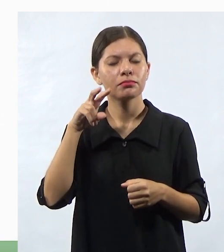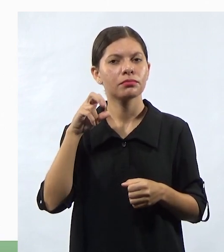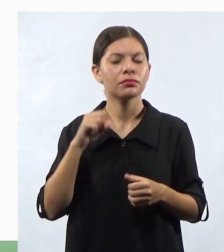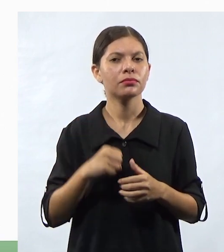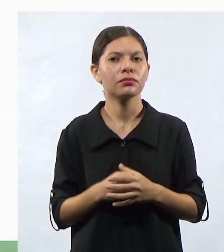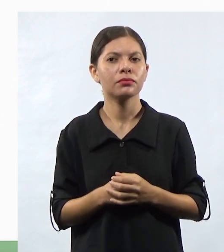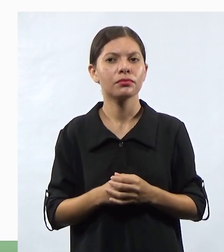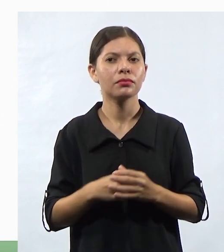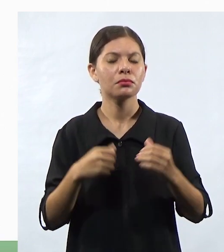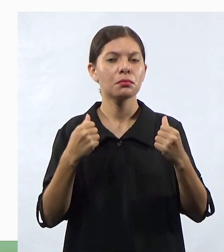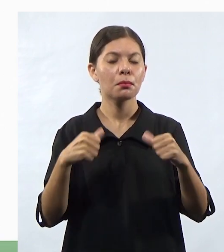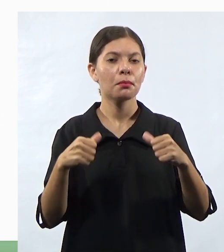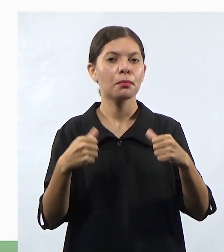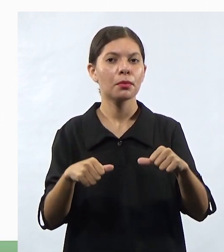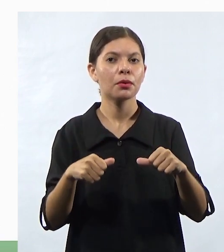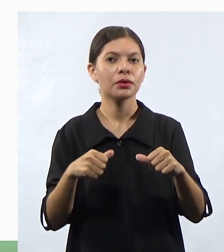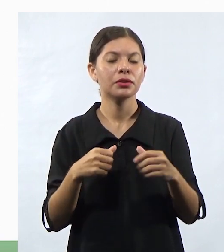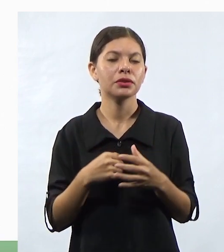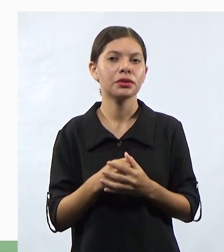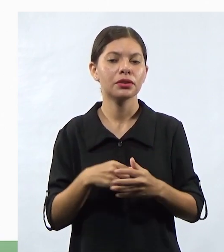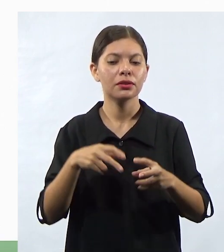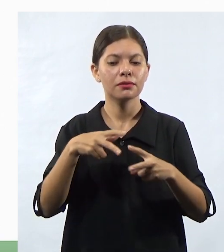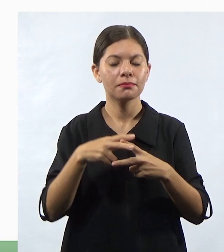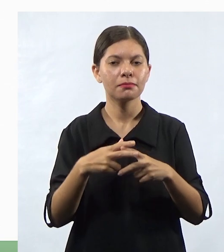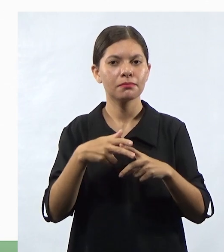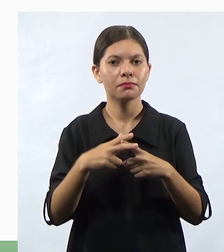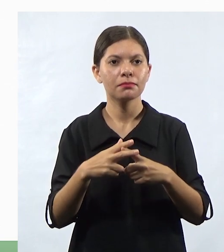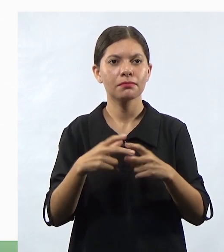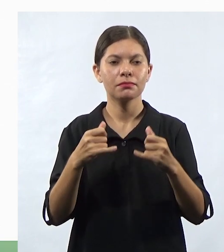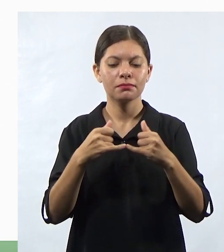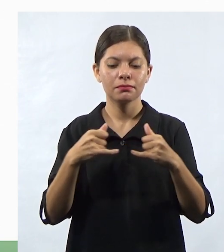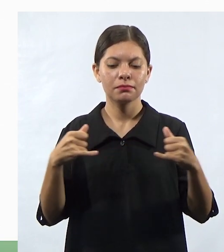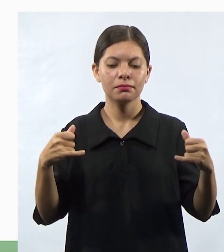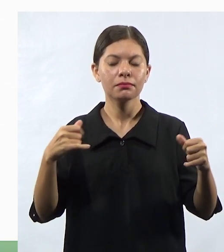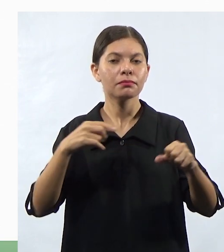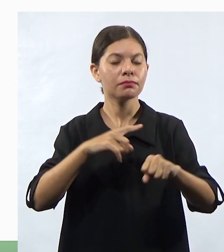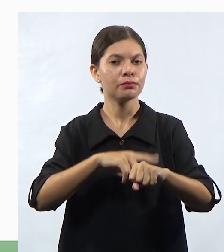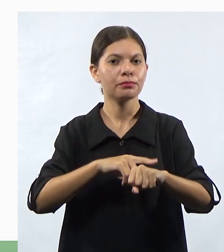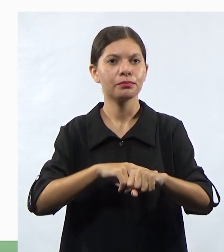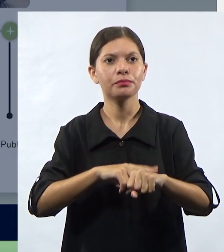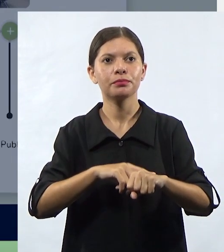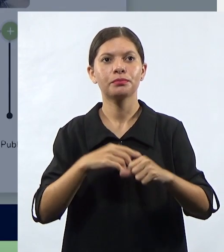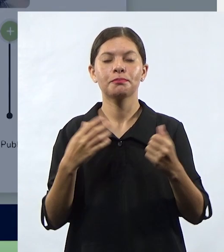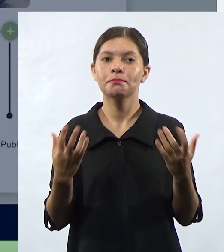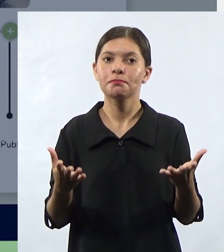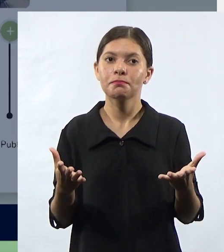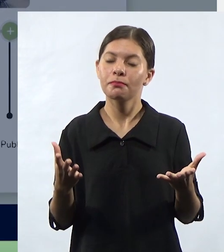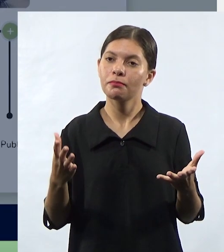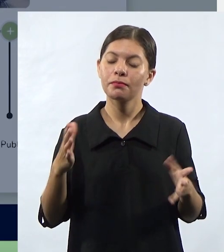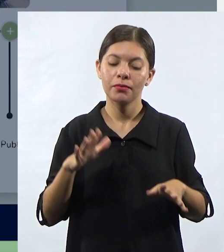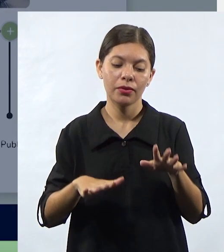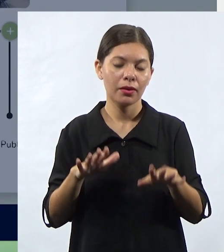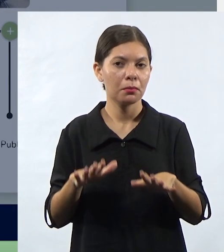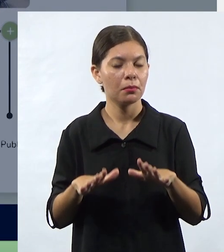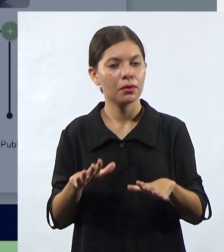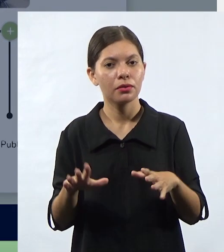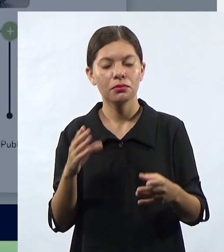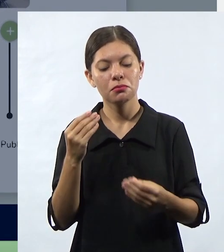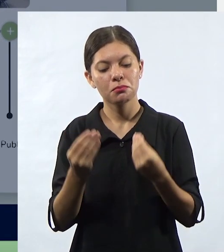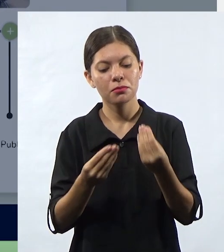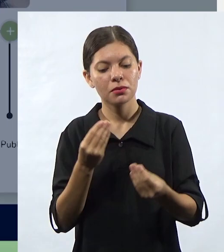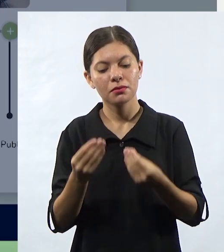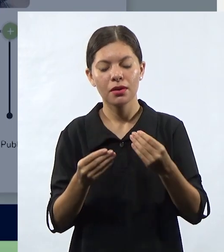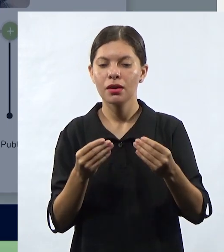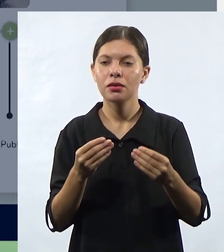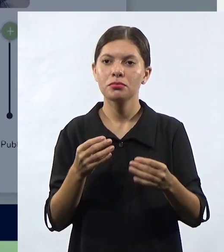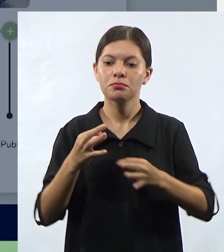visualmente, ele pode ficar na configuração de uma linha do tempo. Tá? Então, depende muito de como você